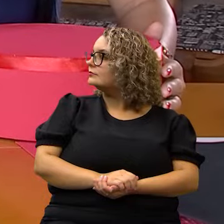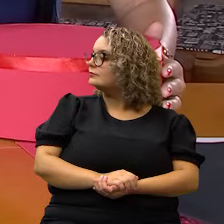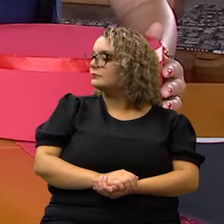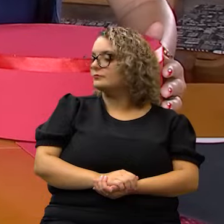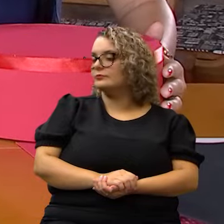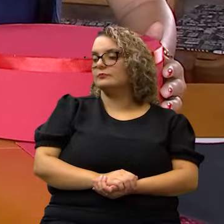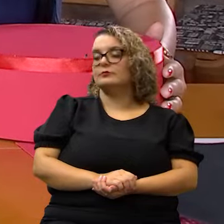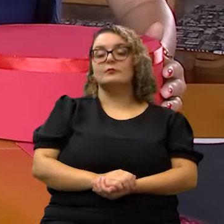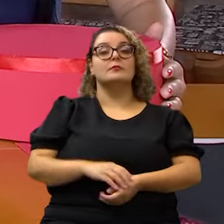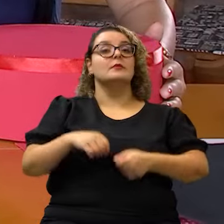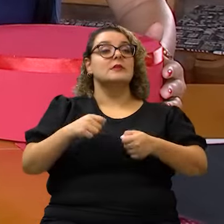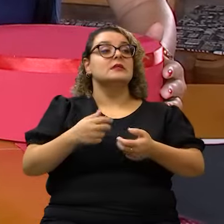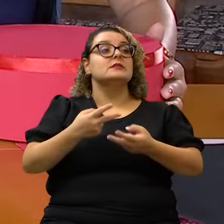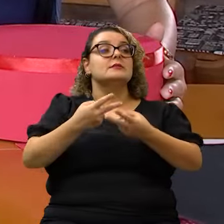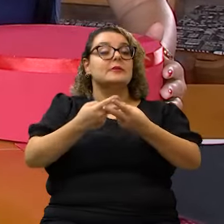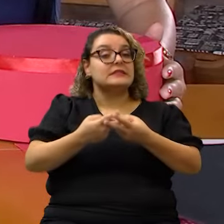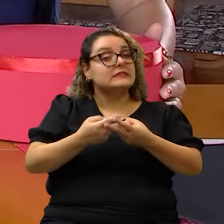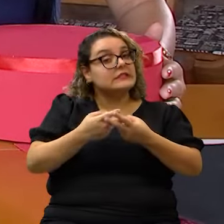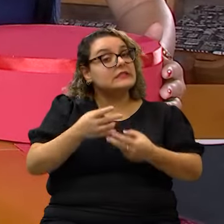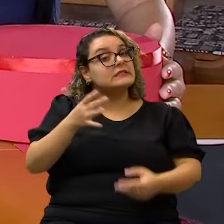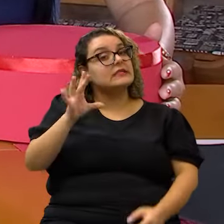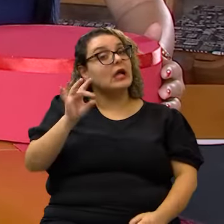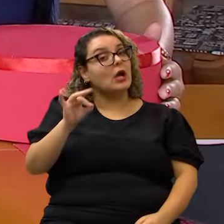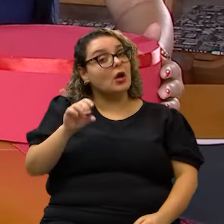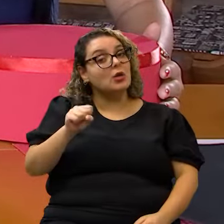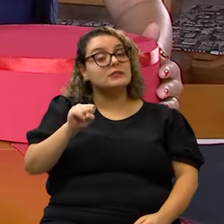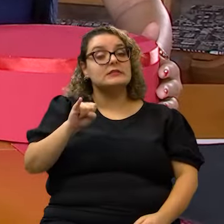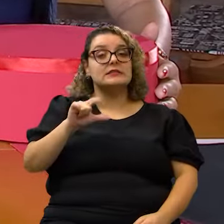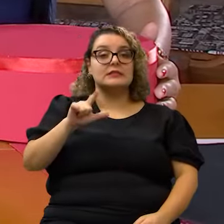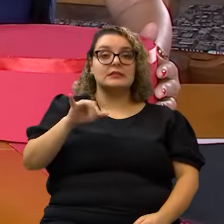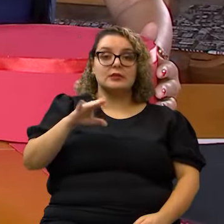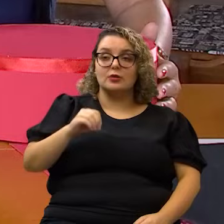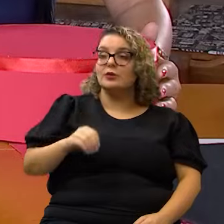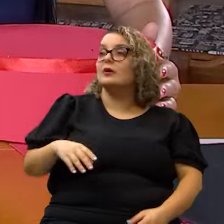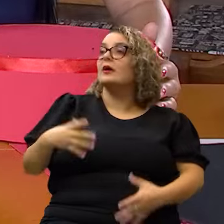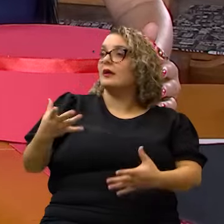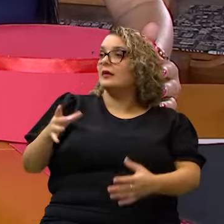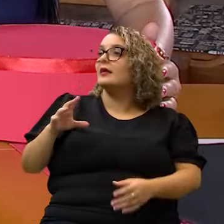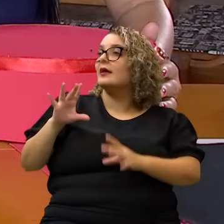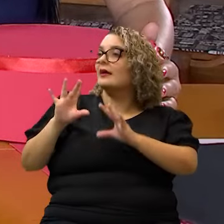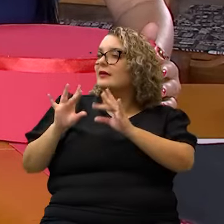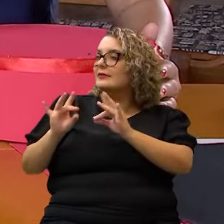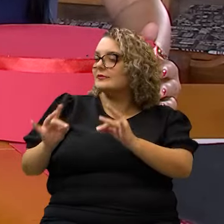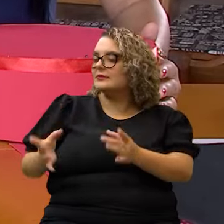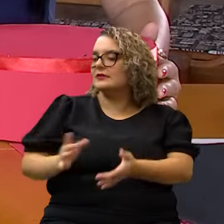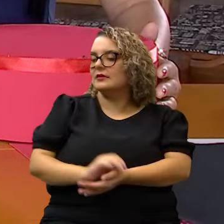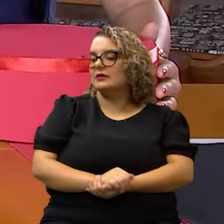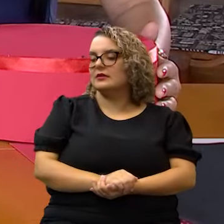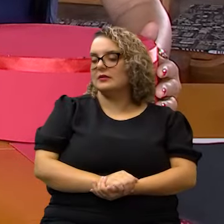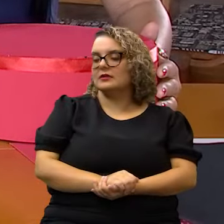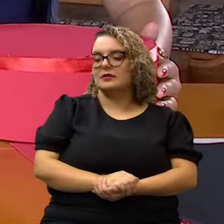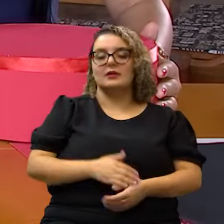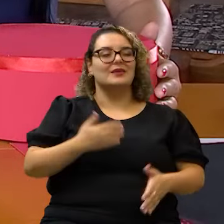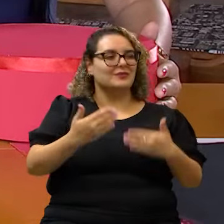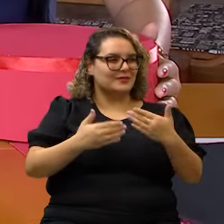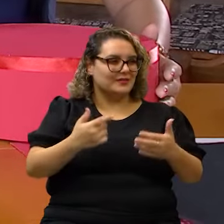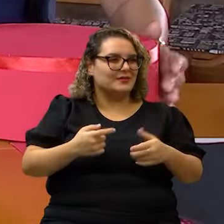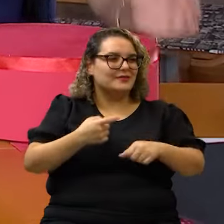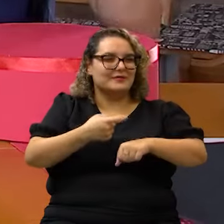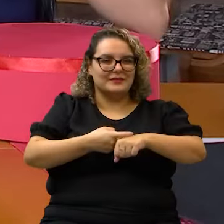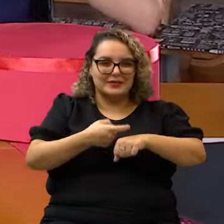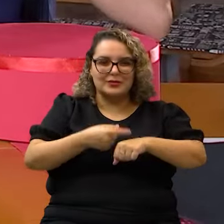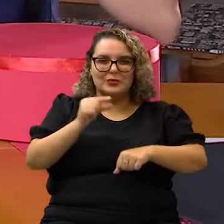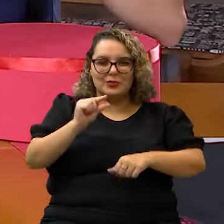Cola de silicone, você tem que ter um pouquinho de paciência com ela, pra ela descer. Ela é delicada. É, ela com o tempo ela vai